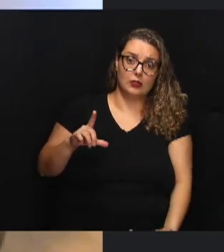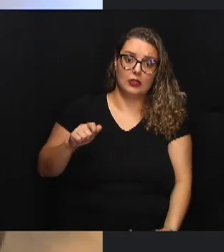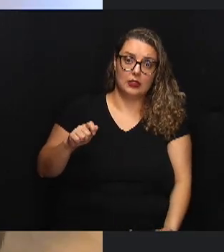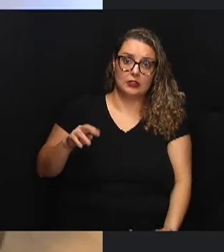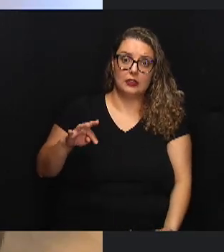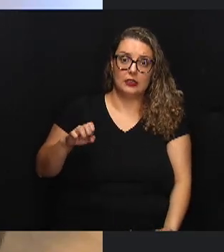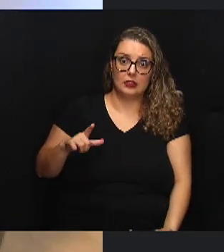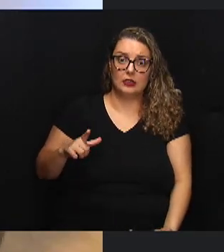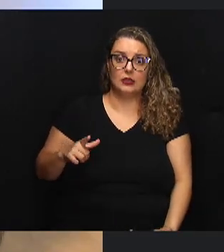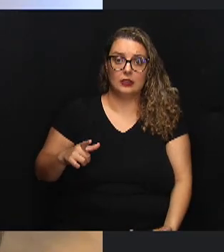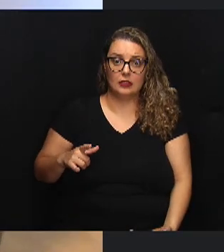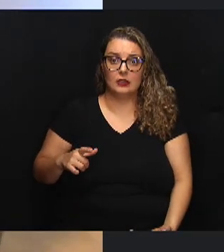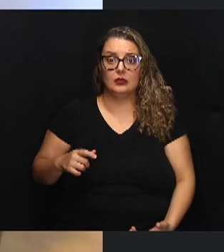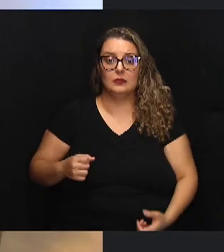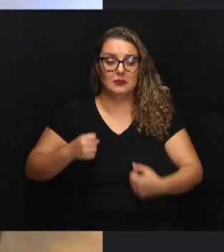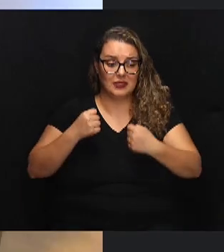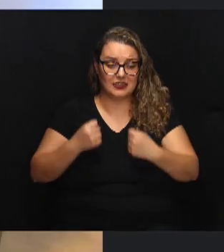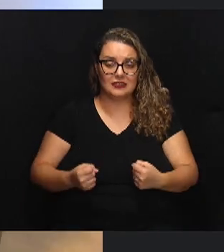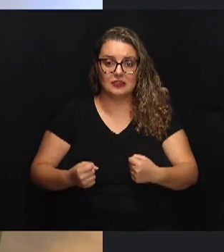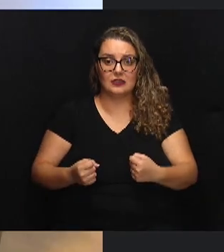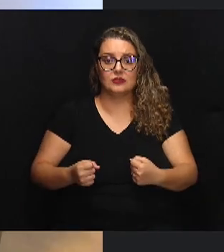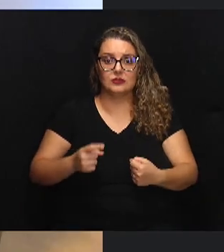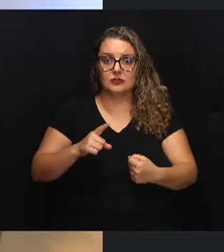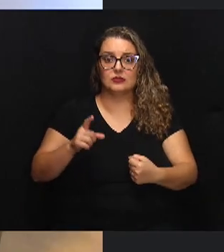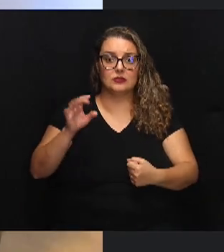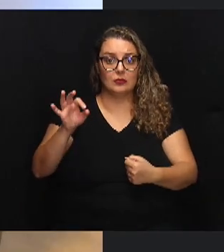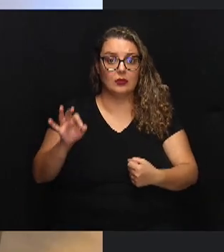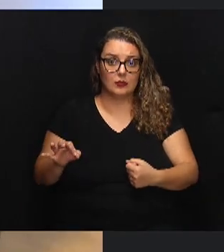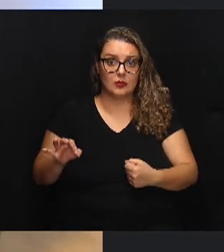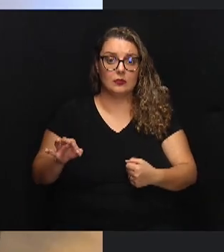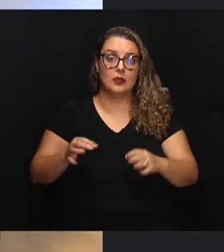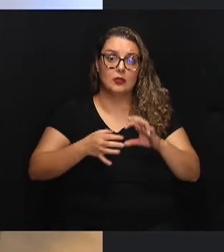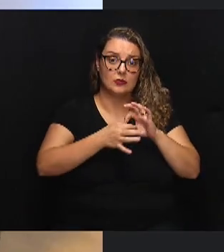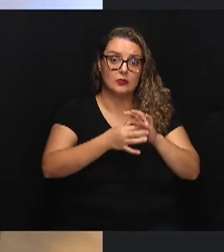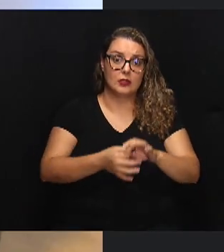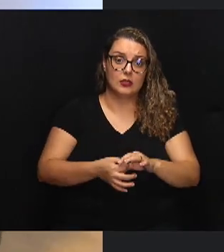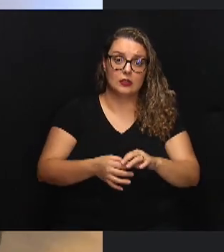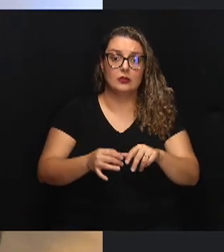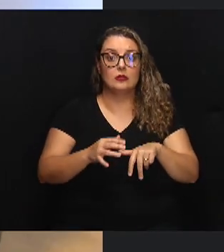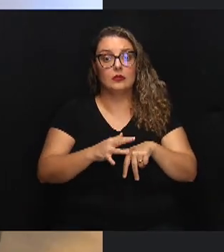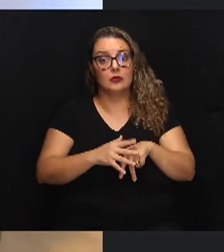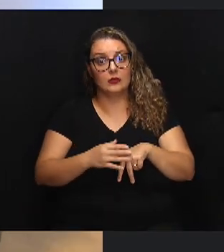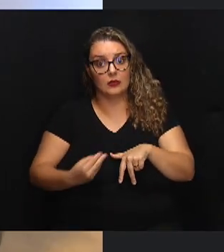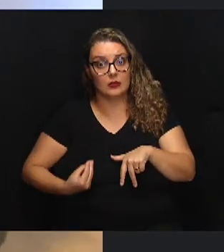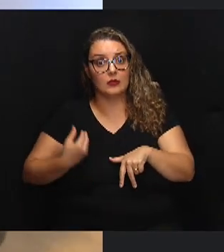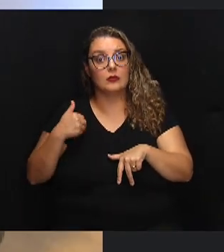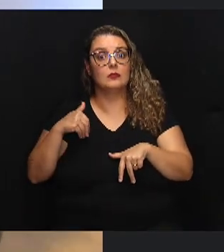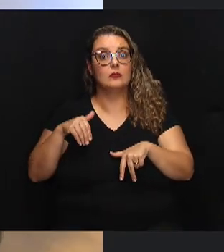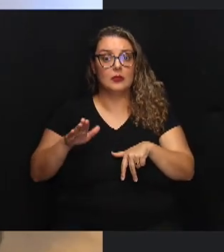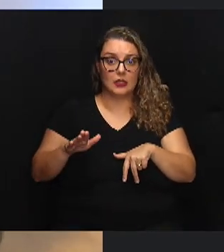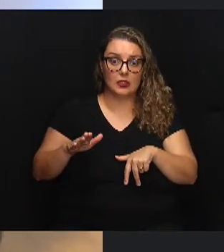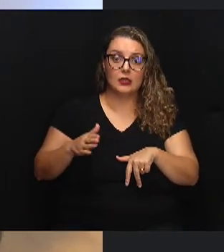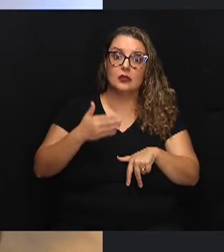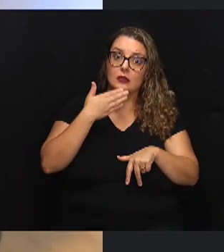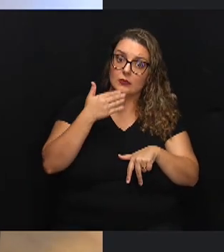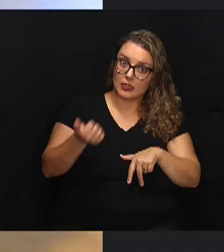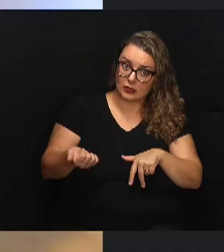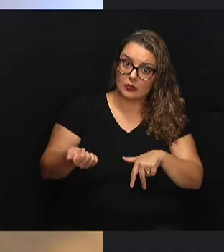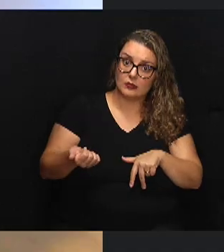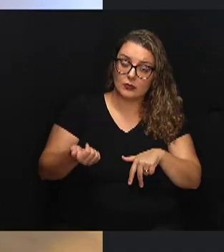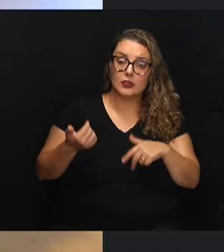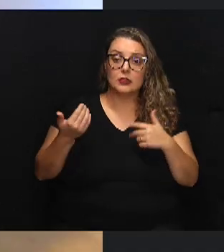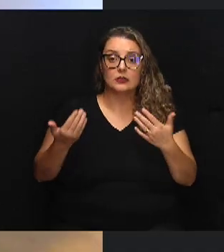que são desproporcionais àquele contexto, tá? Então, o paciente precisa viver mais e melhor.